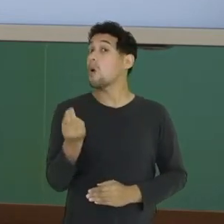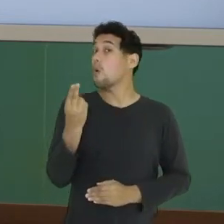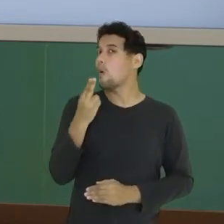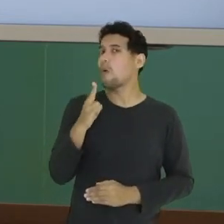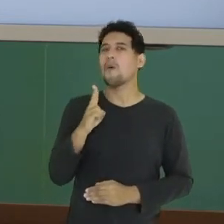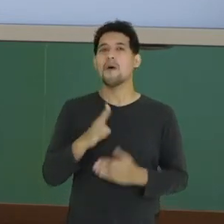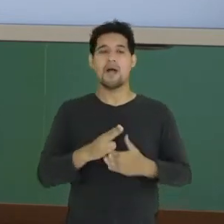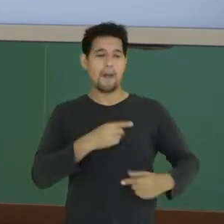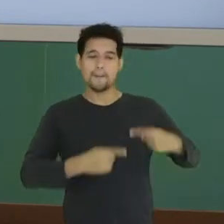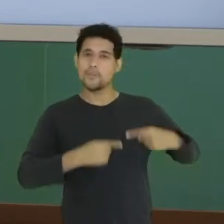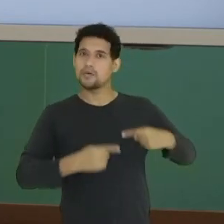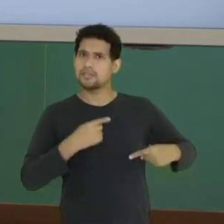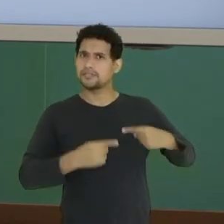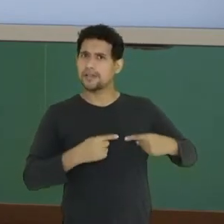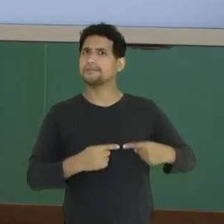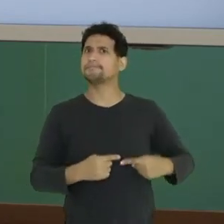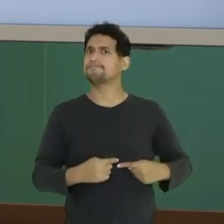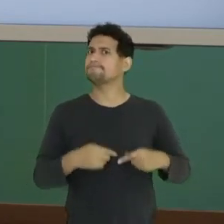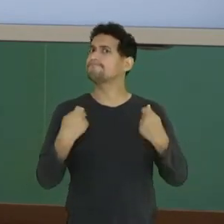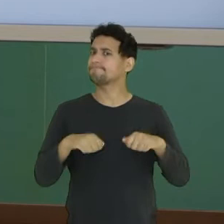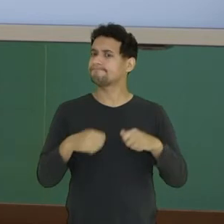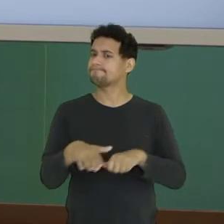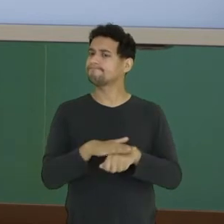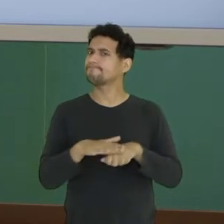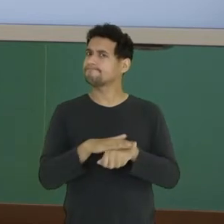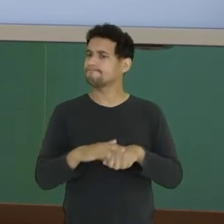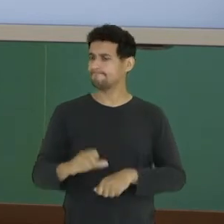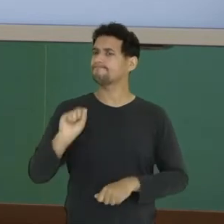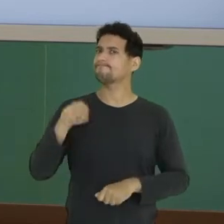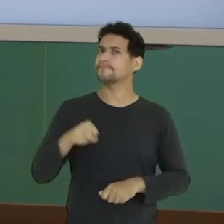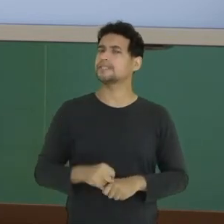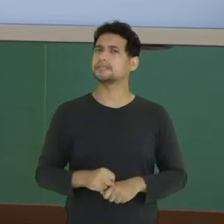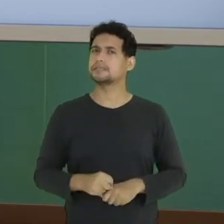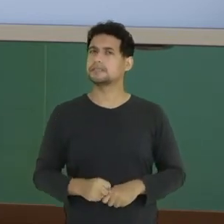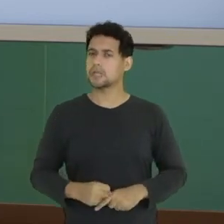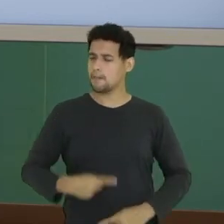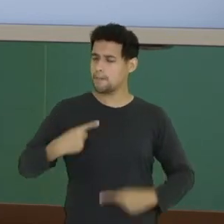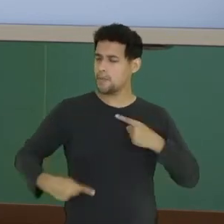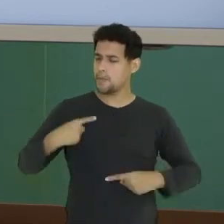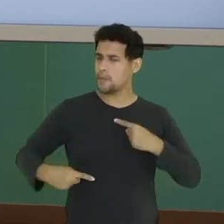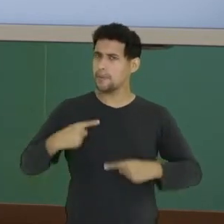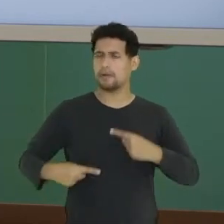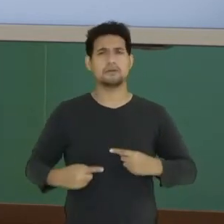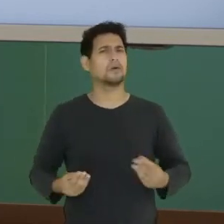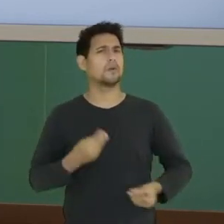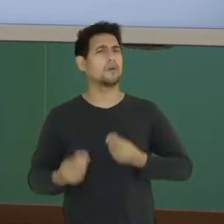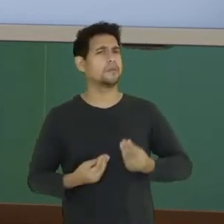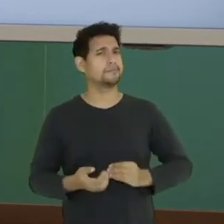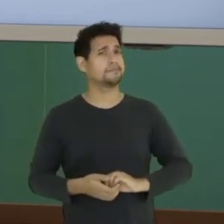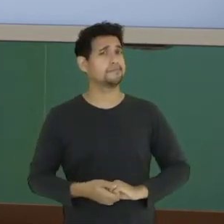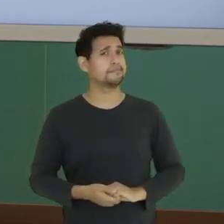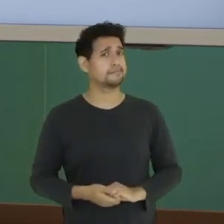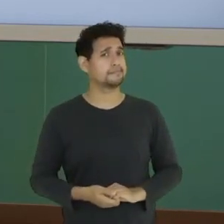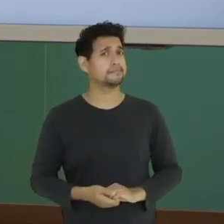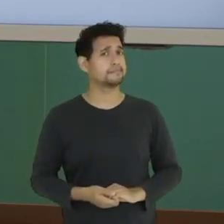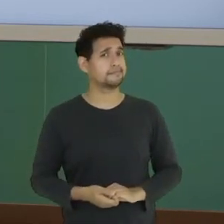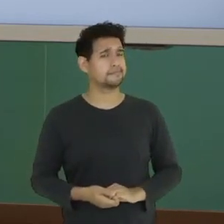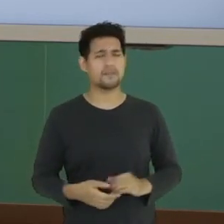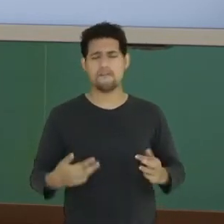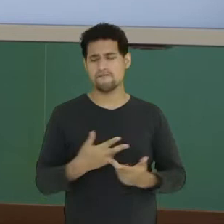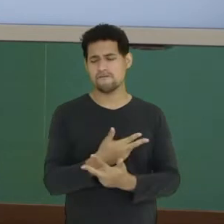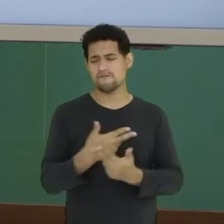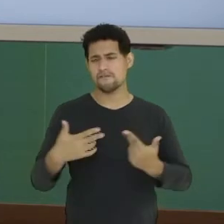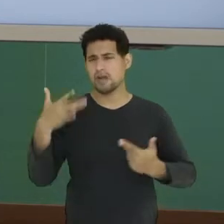a política se faz no debate, na discussão pública? Parte da